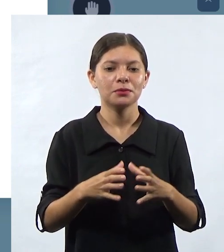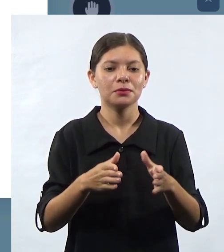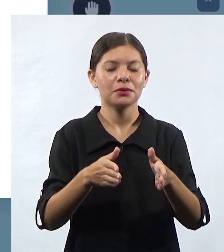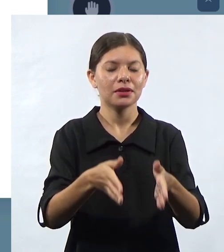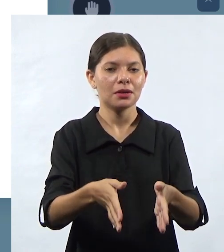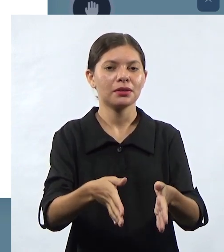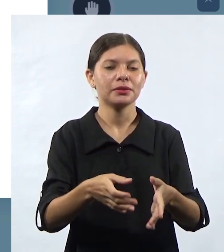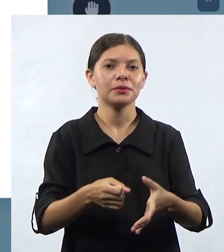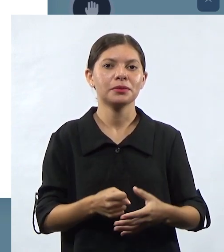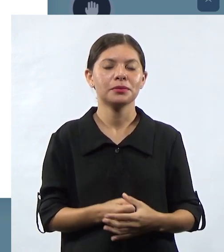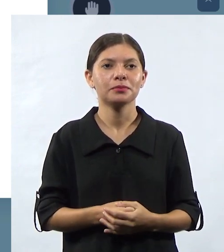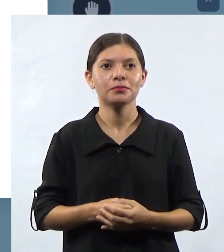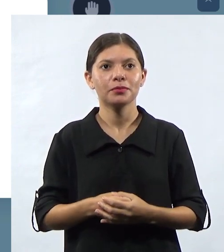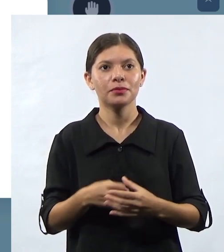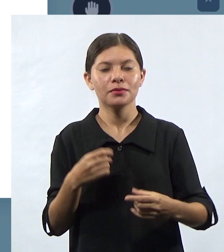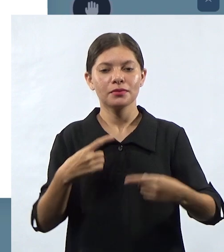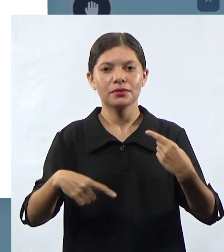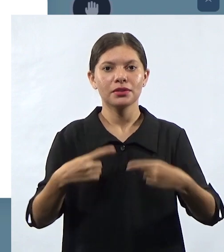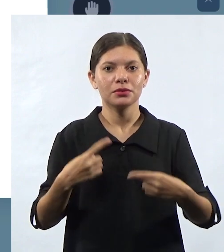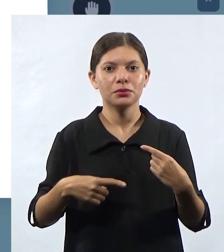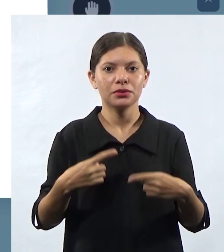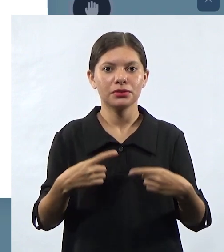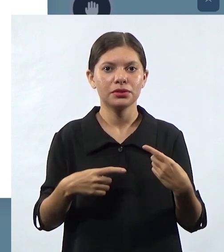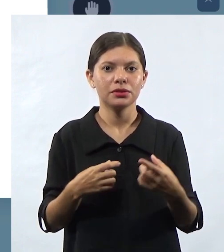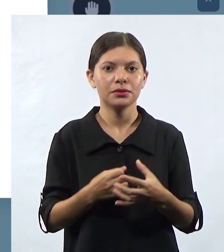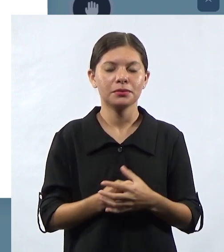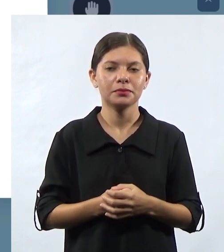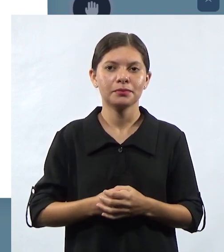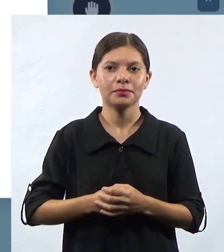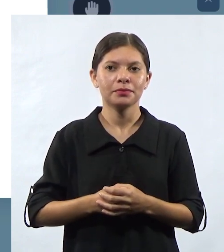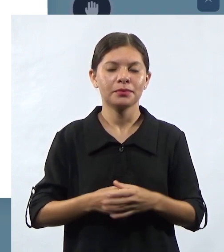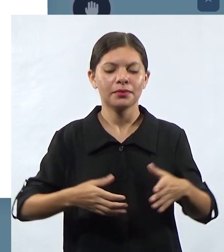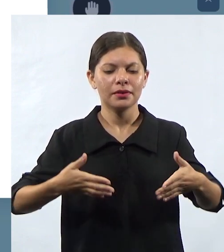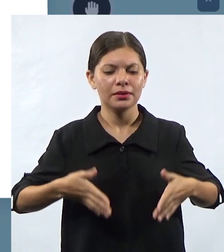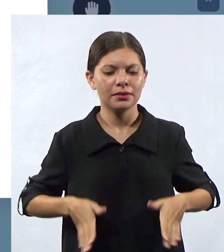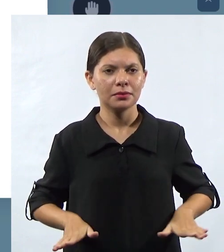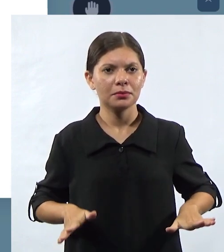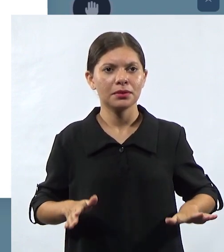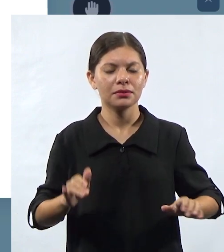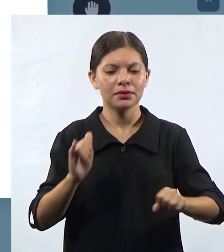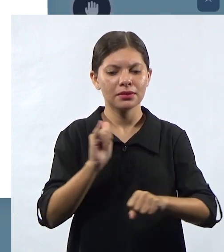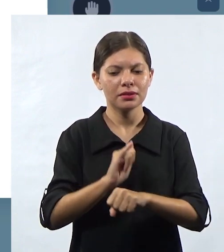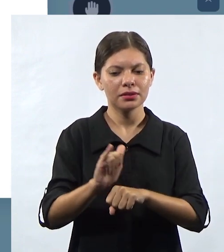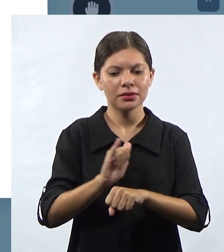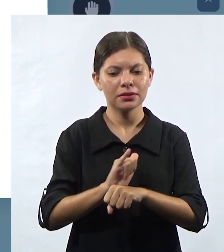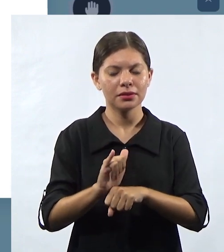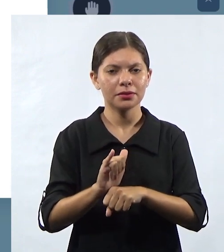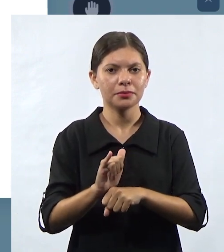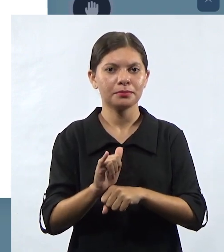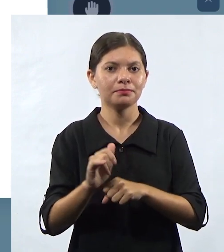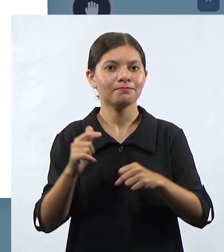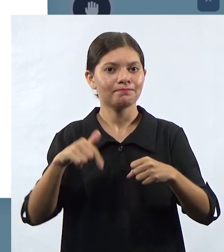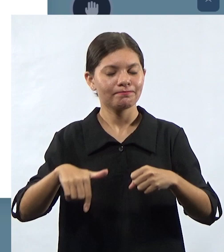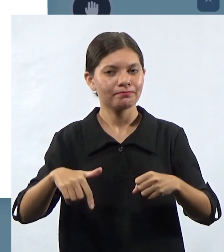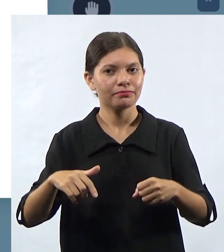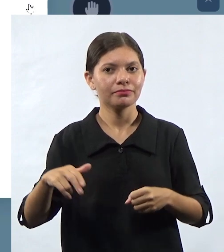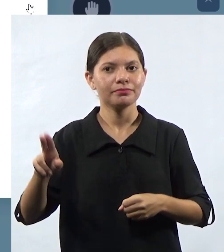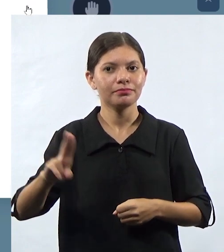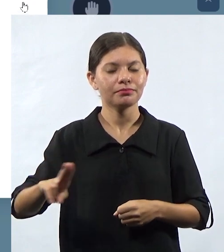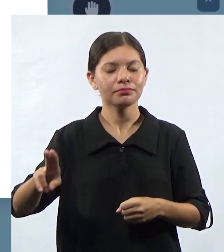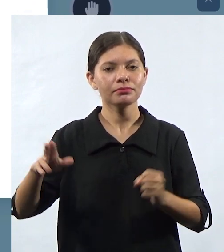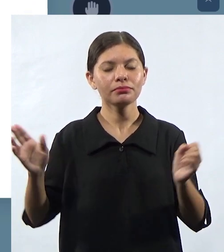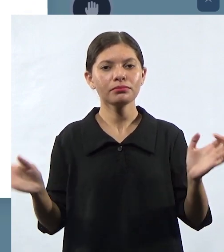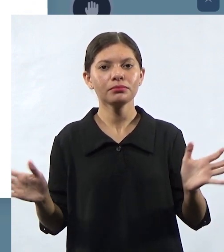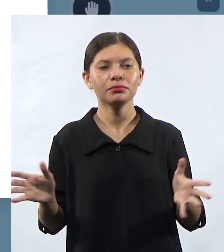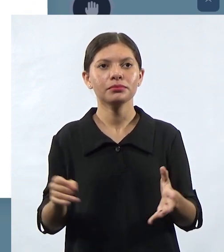vai discutir desde o nascimento dessa estratégia até os seus usos mais atuais. Então, você pode